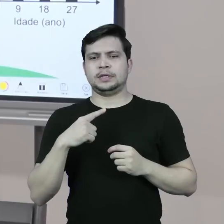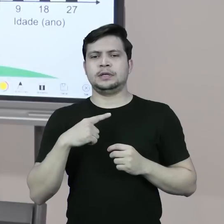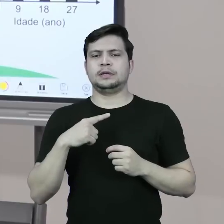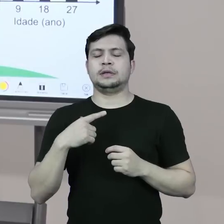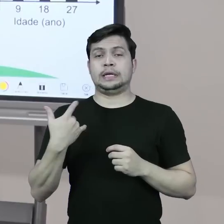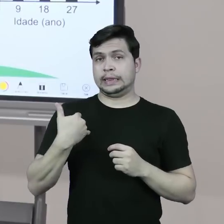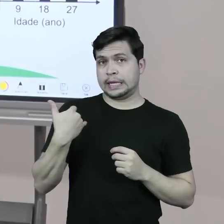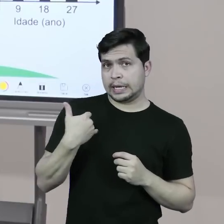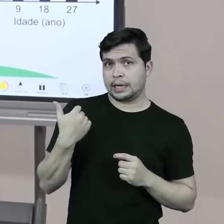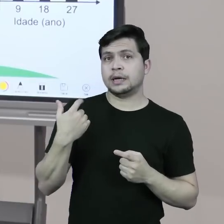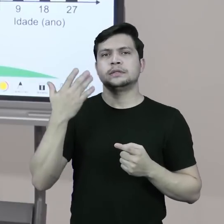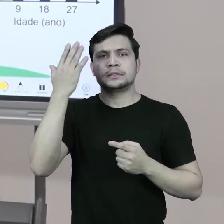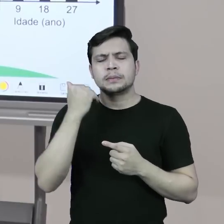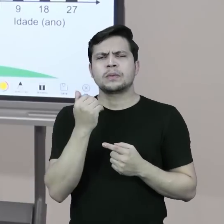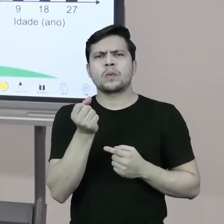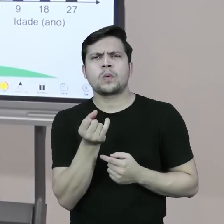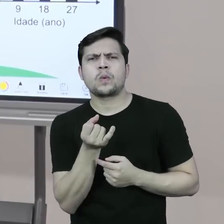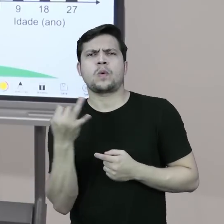154.